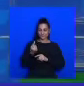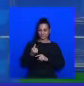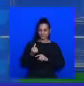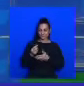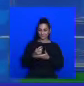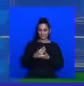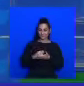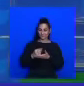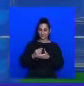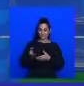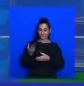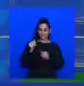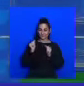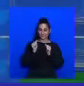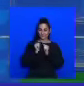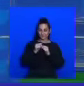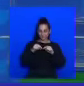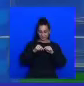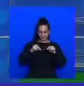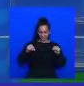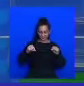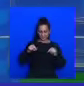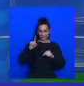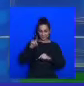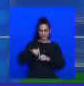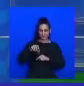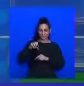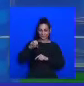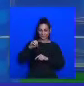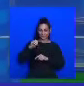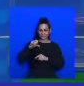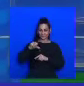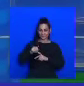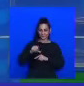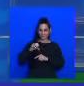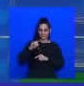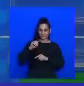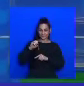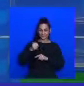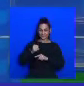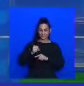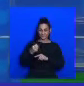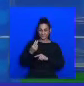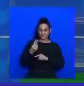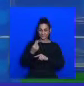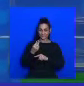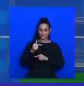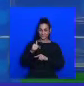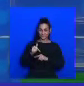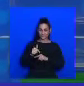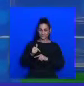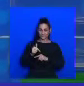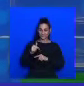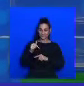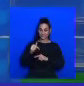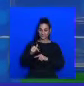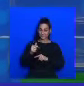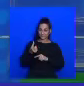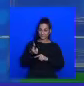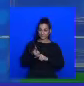5.961 da quina. Confira comigo. As dezenas sorteadas foram 09, 08,